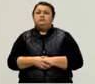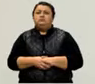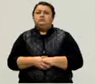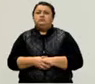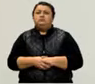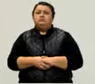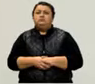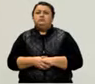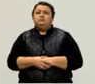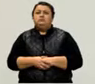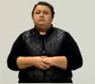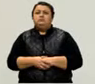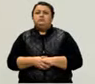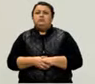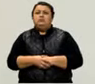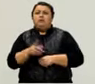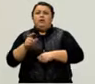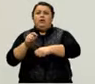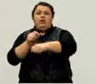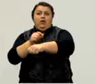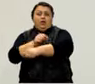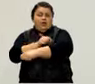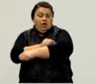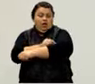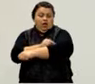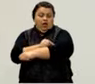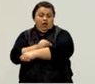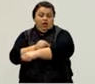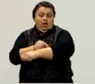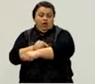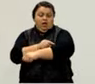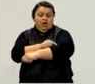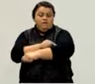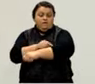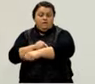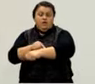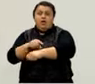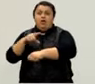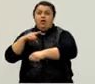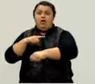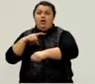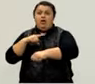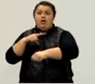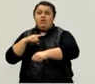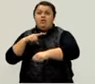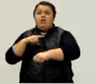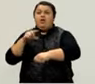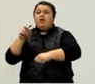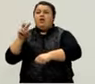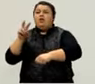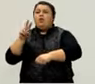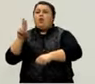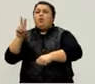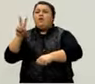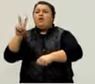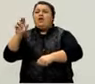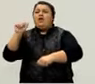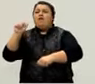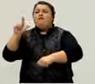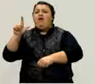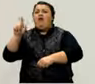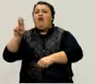uma veia. Então, a veia possui algumas válvulas para evitar